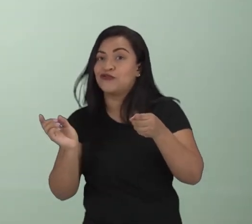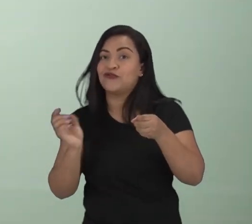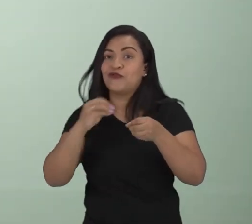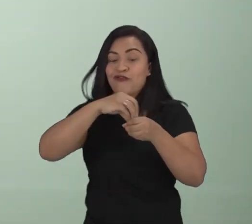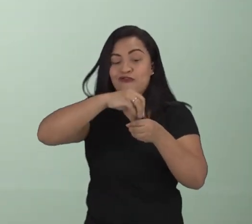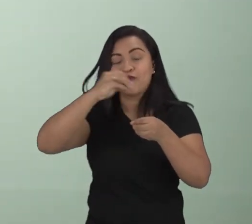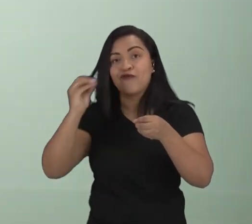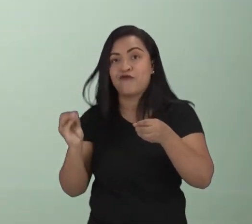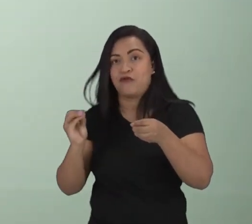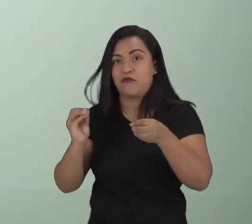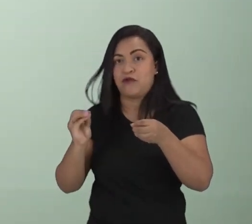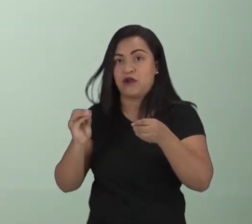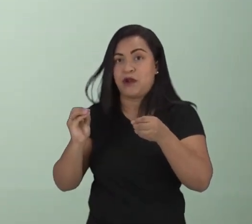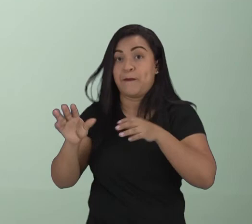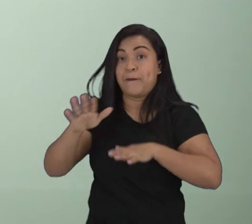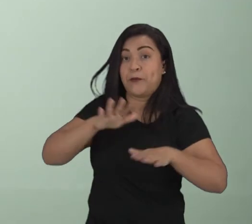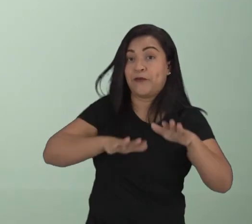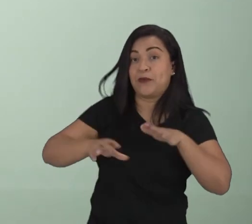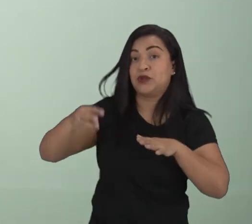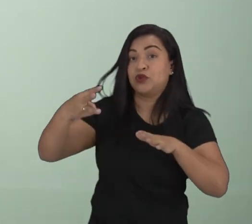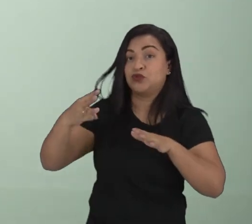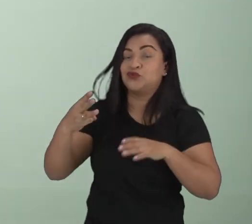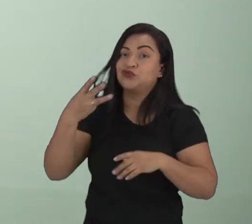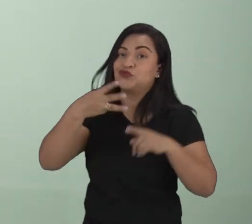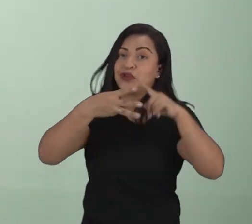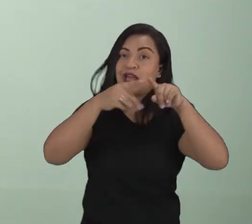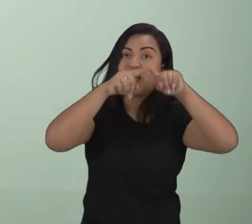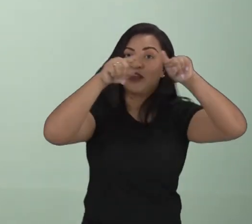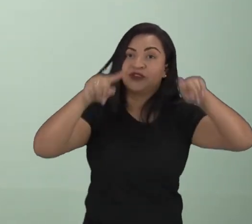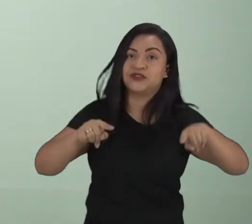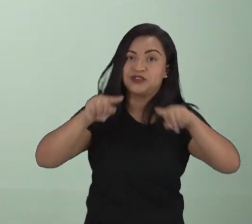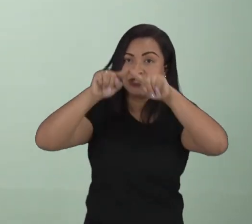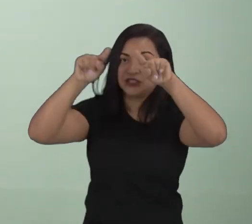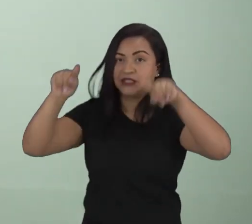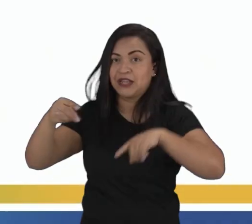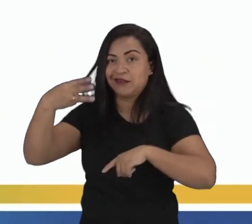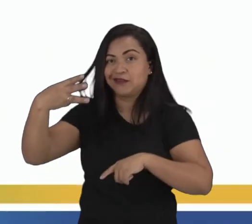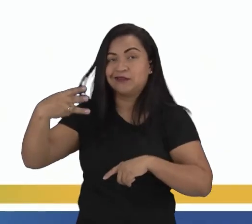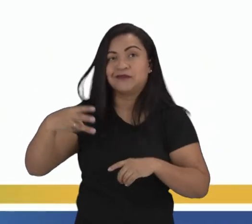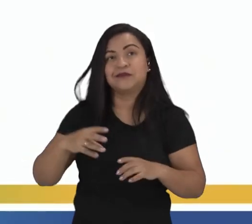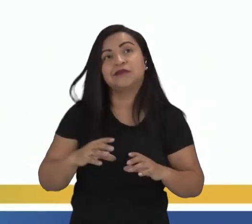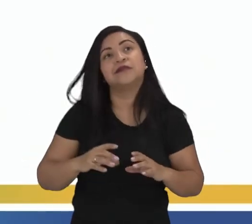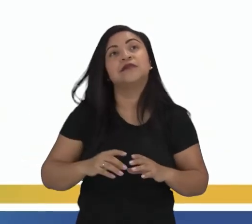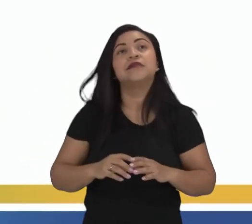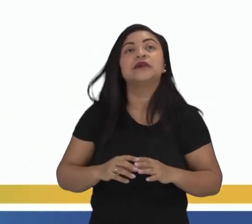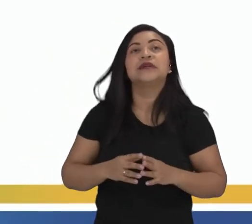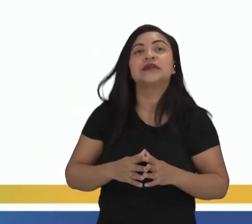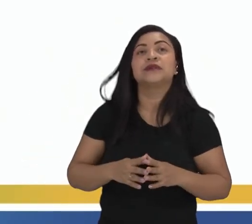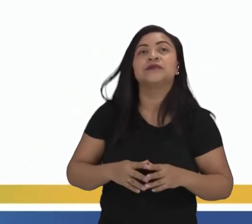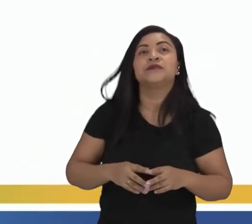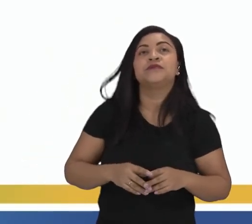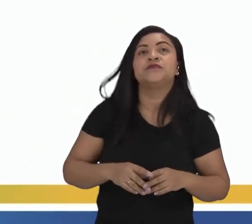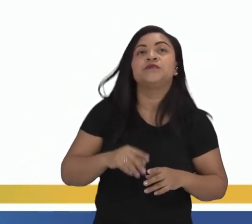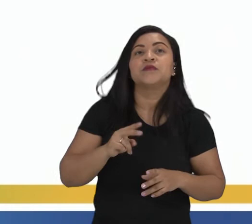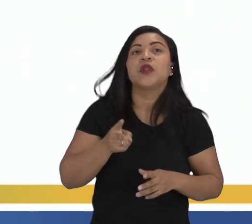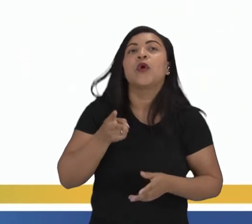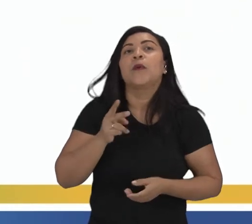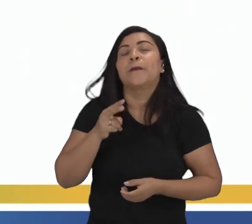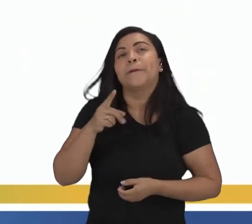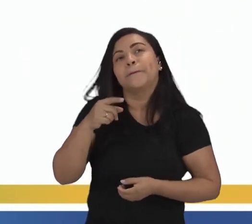3 corpos juntamente. Então, vamos lá ao nosso processo de resolução. Seguindo as